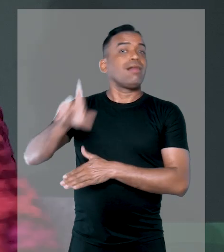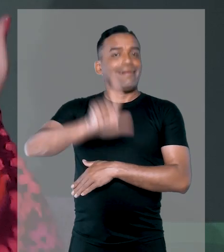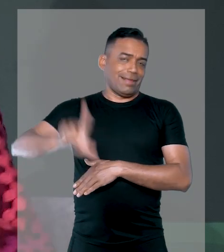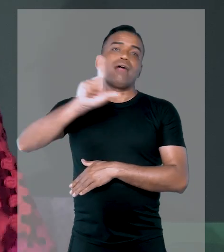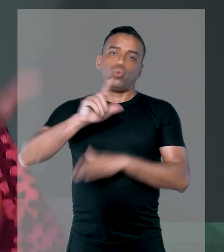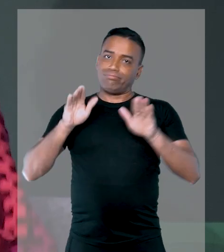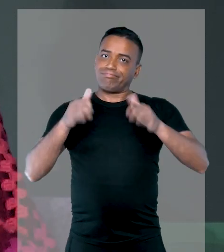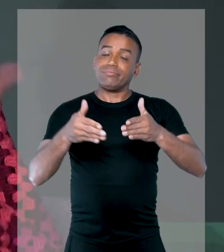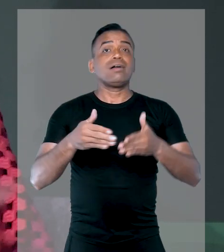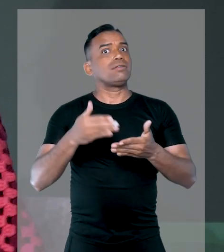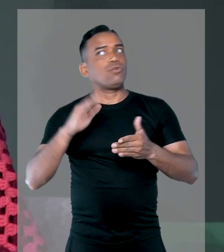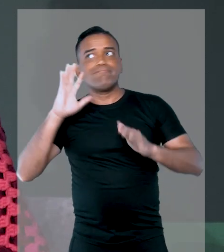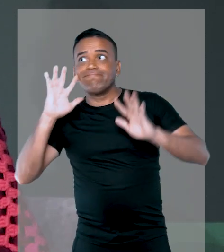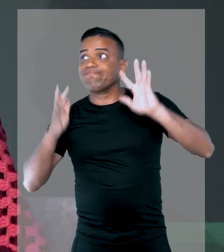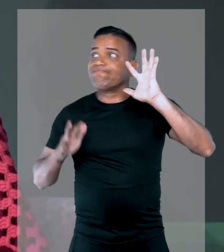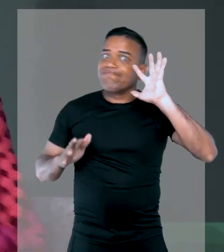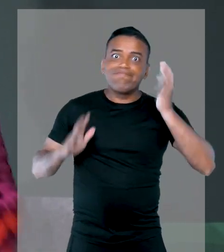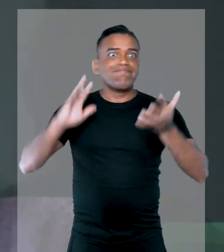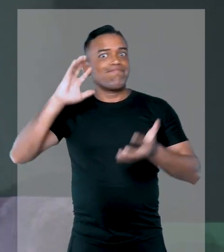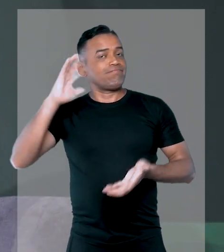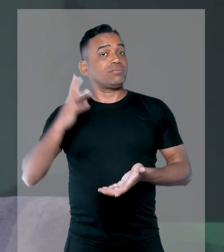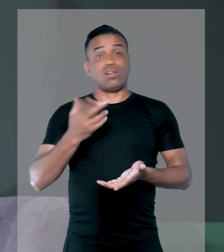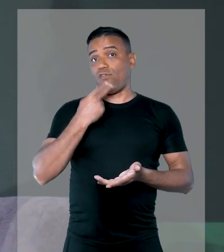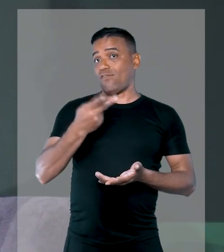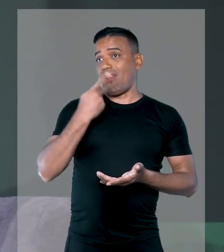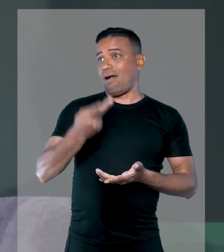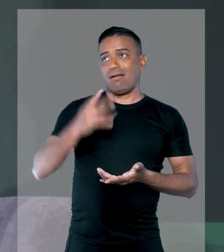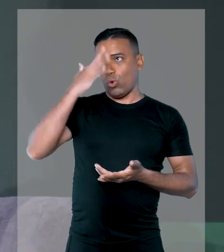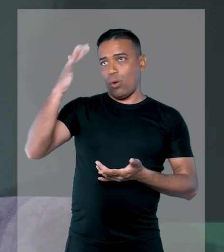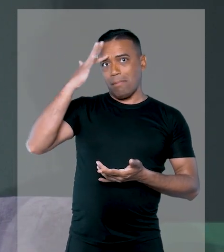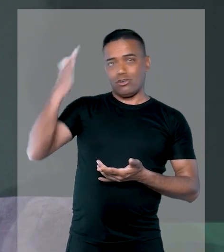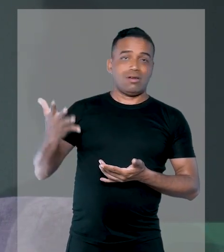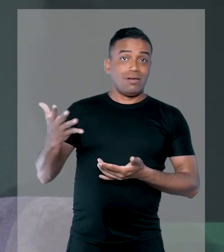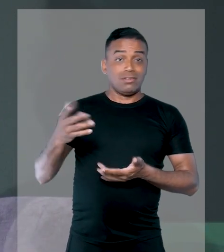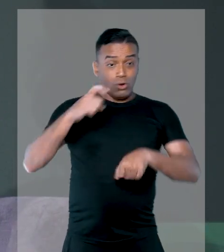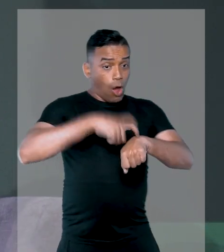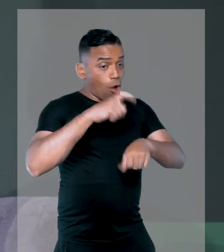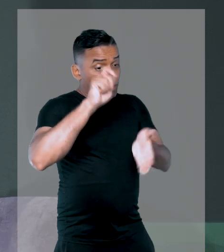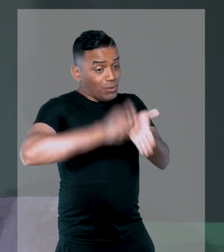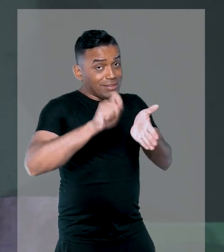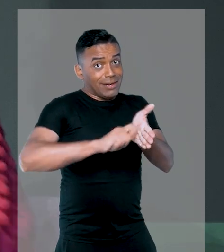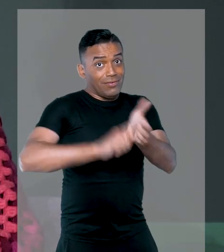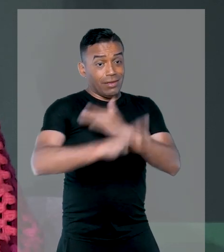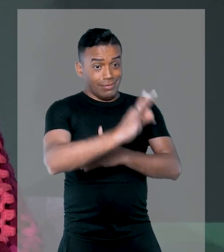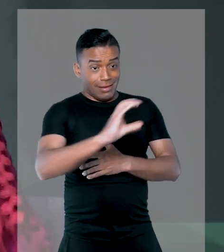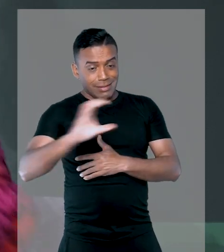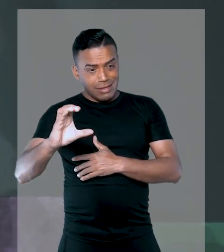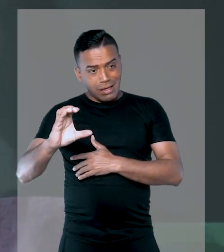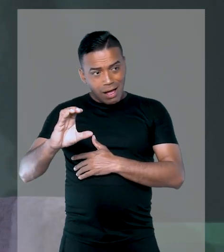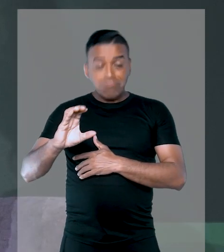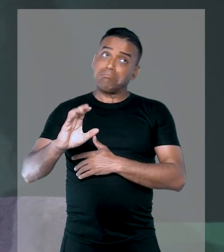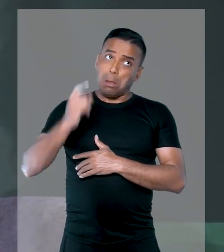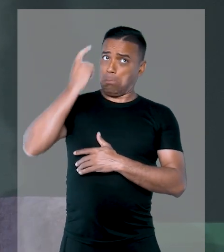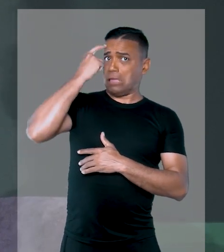aí as coisas foram acontecendo. Eu não vou dizer que eu não imaginava, porque a partir do momento que eu escrevi alguma coisa, passou pela minha cabeça.